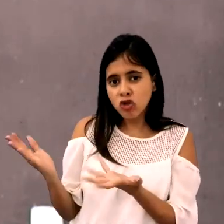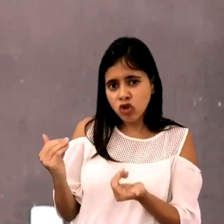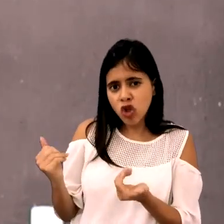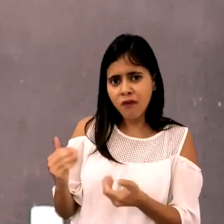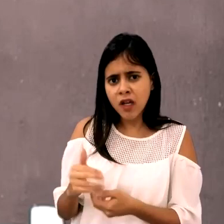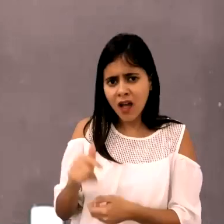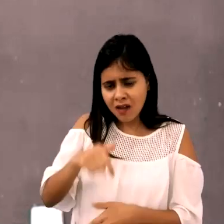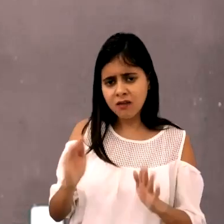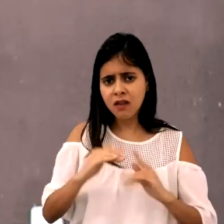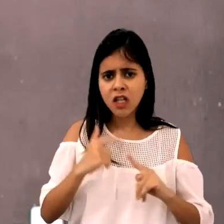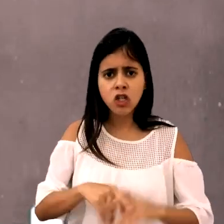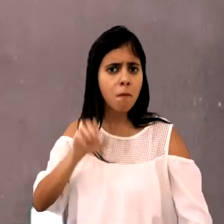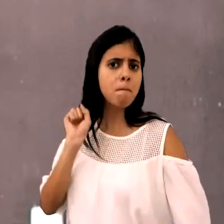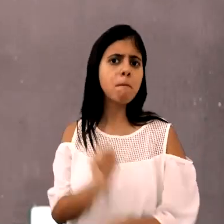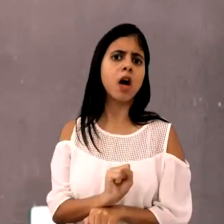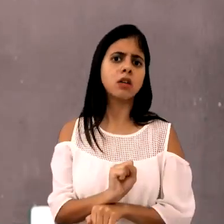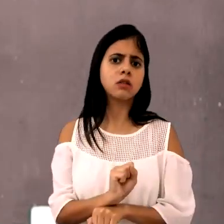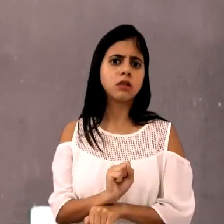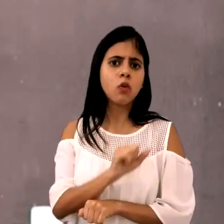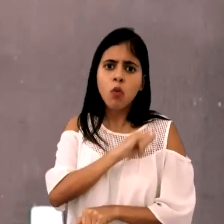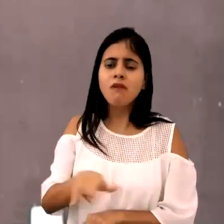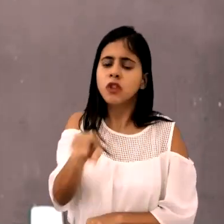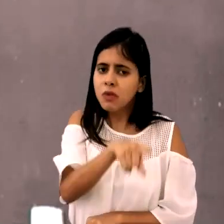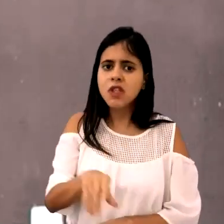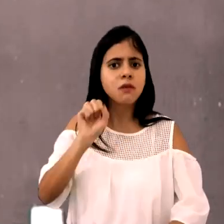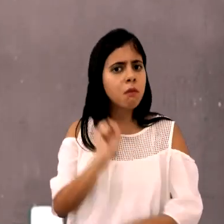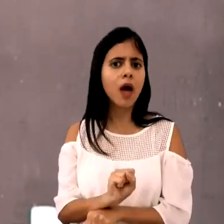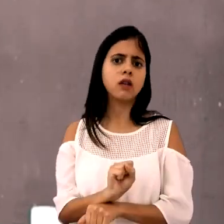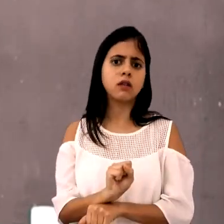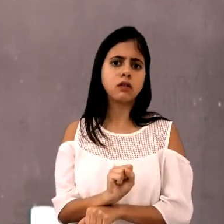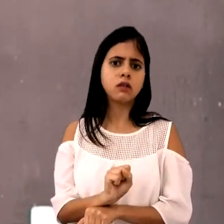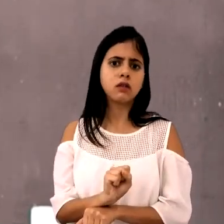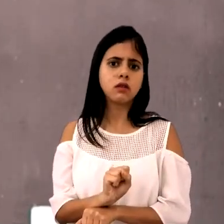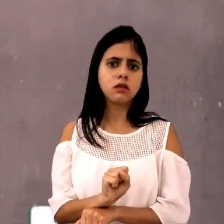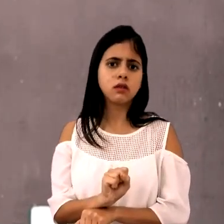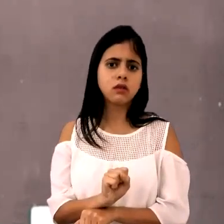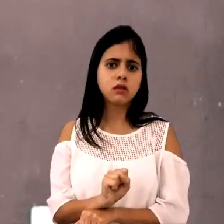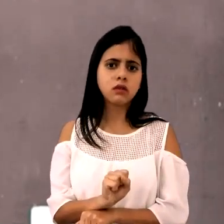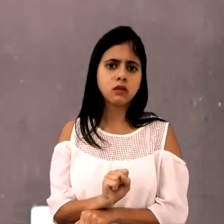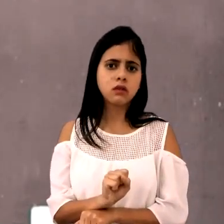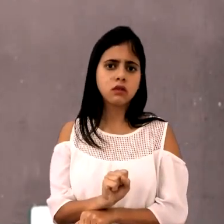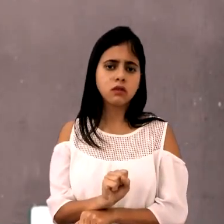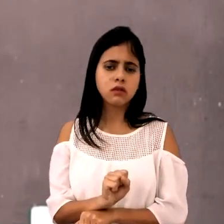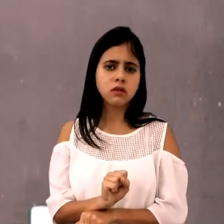com isso, viu? É um aviso meu, pare com isso.